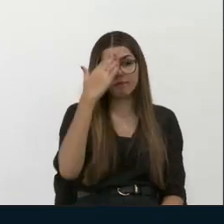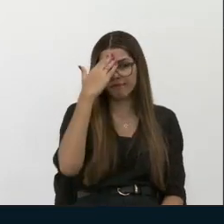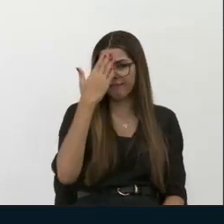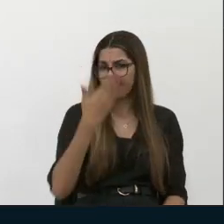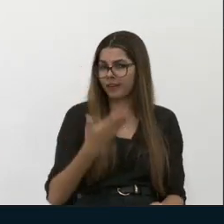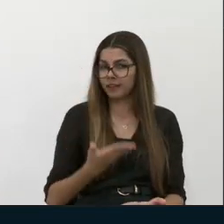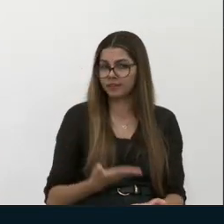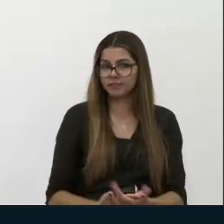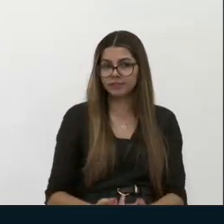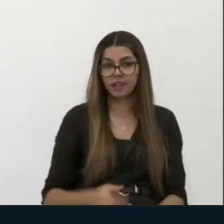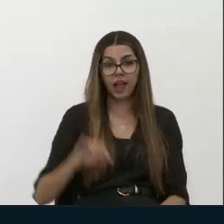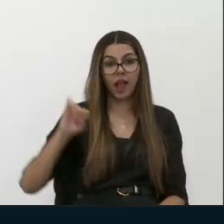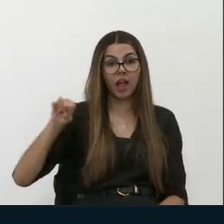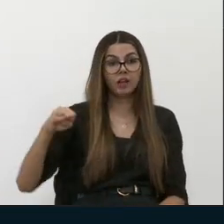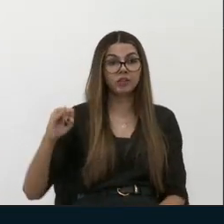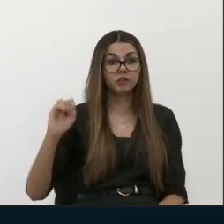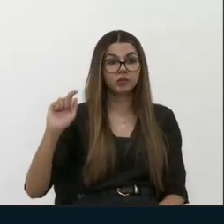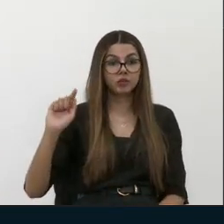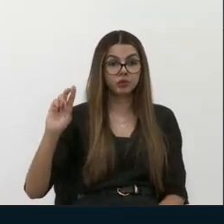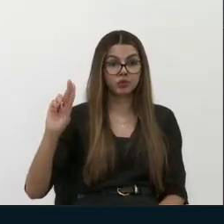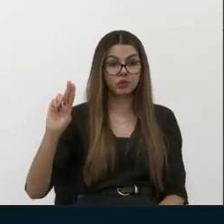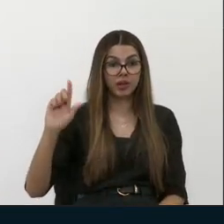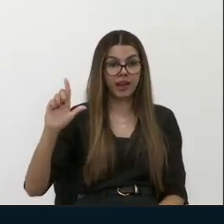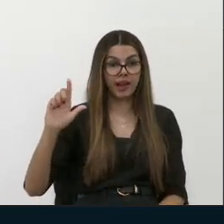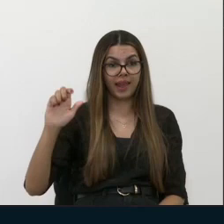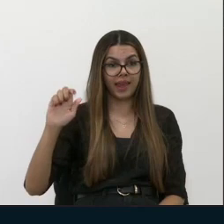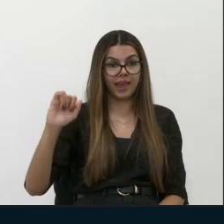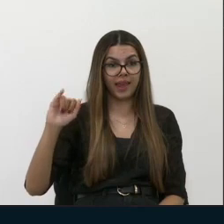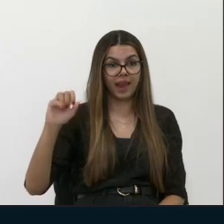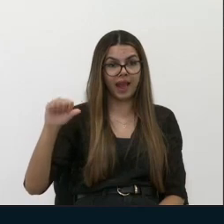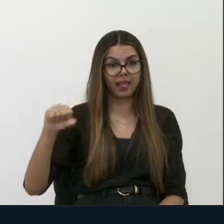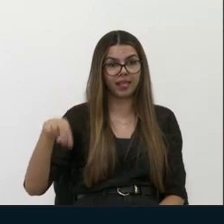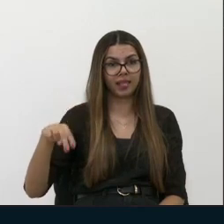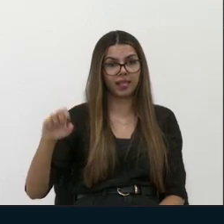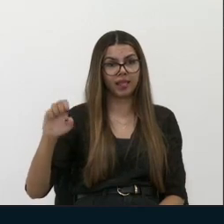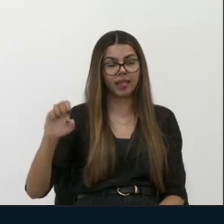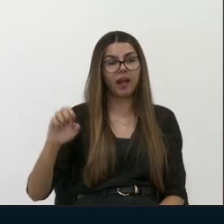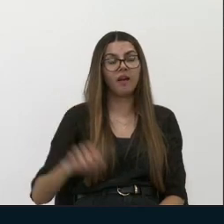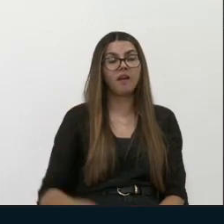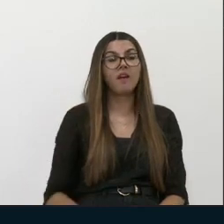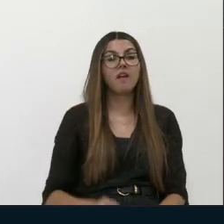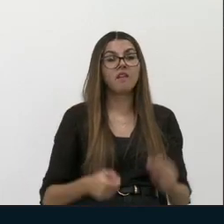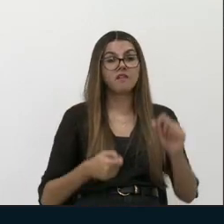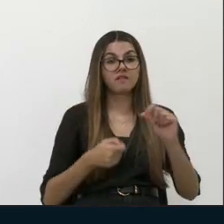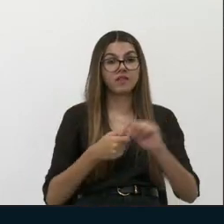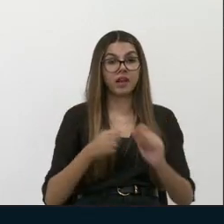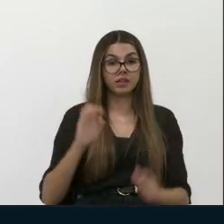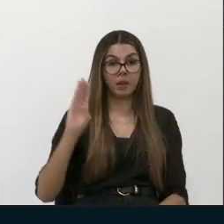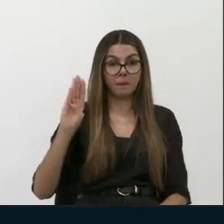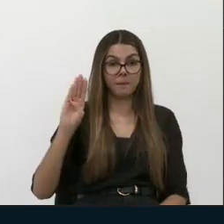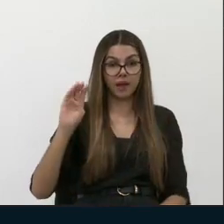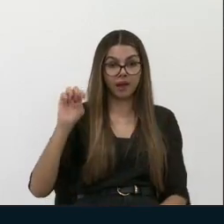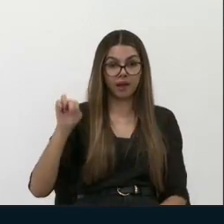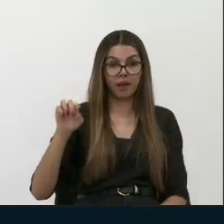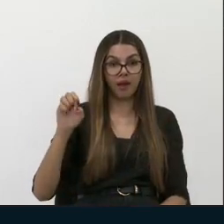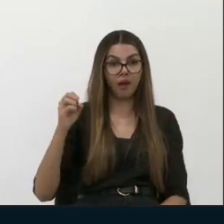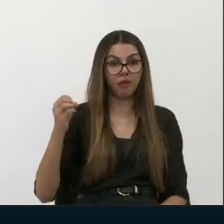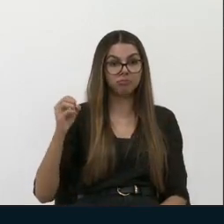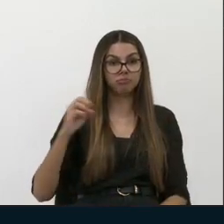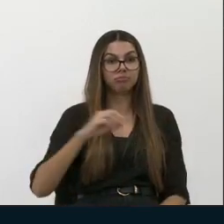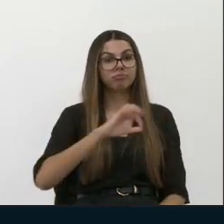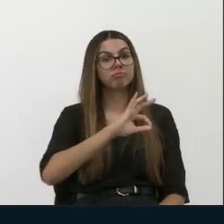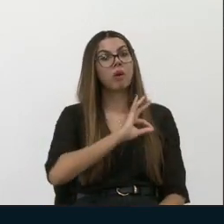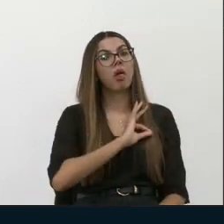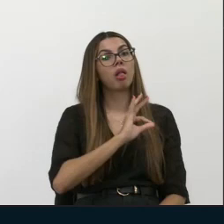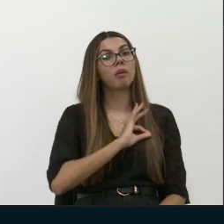senhora Juliana, diretora do DEPAM, ela fez um boletim de ocorrência contra esse vereador, sabe por quê? Porque eu falei que ela é